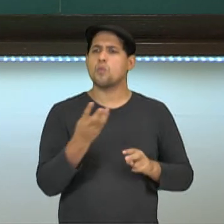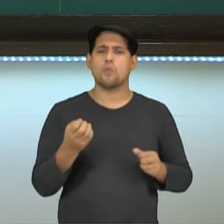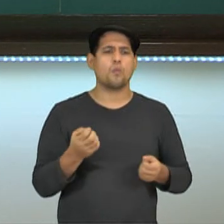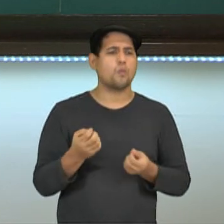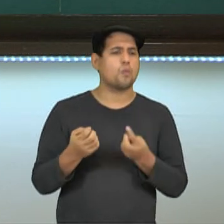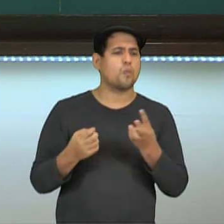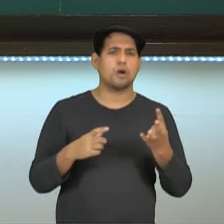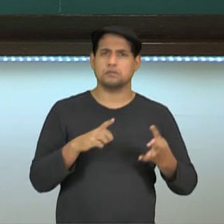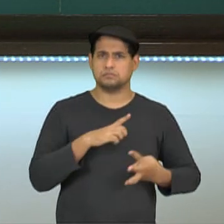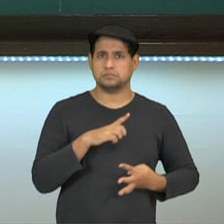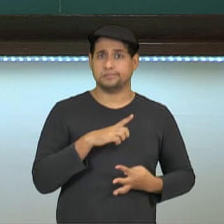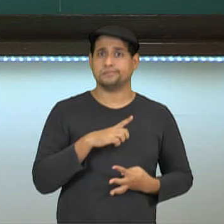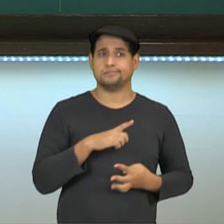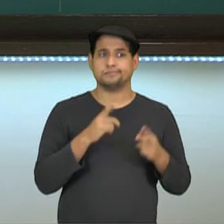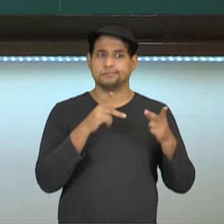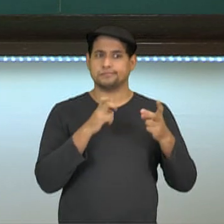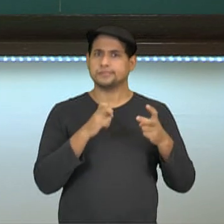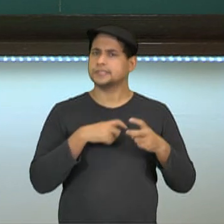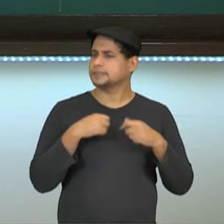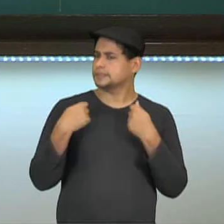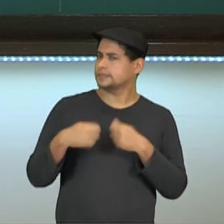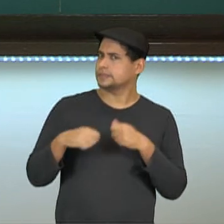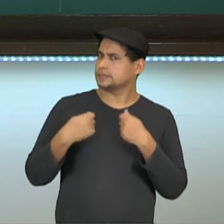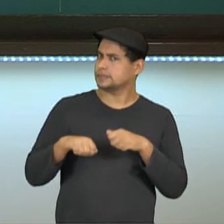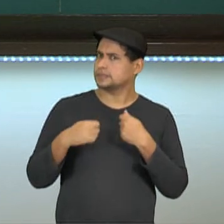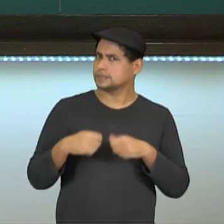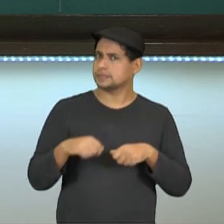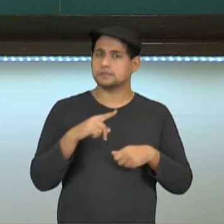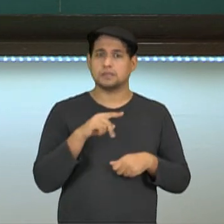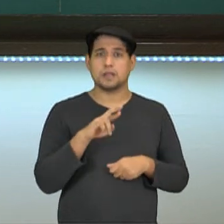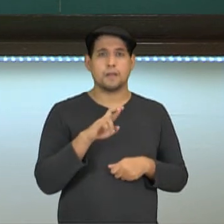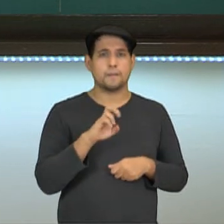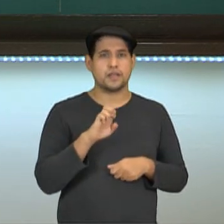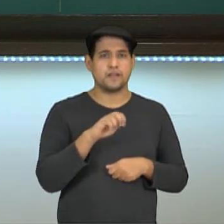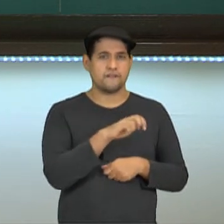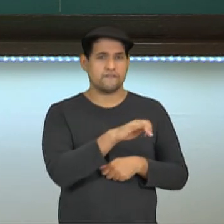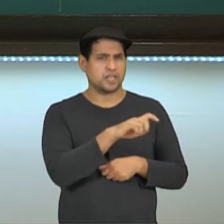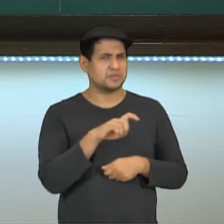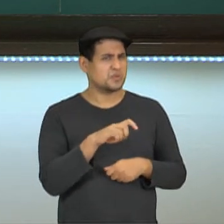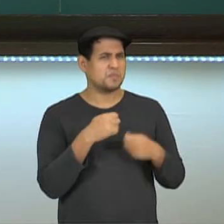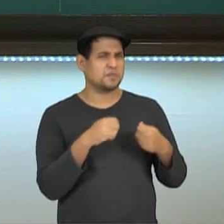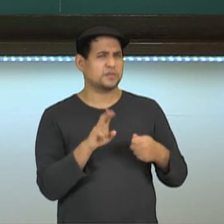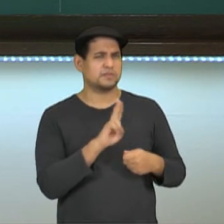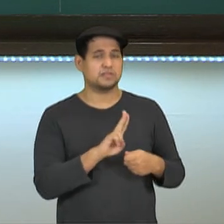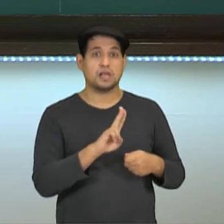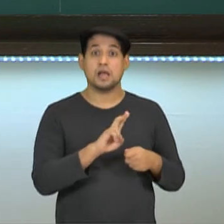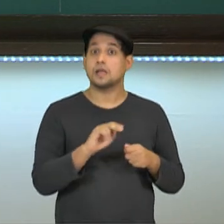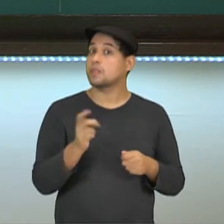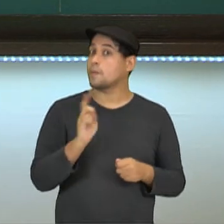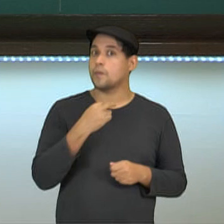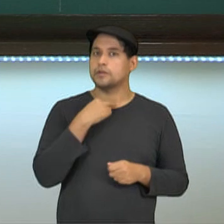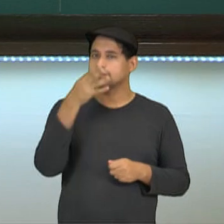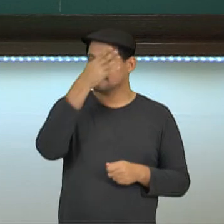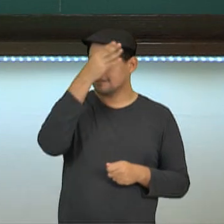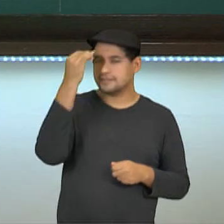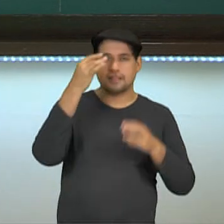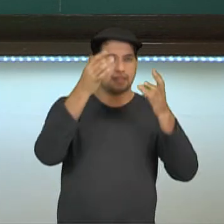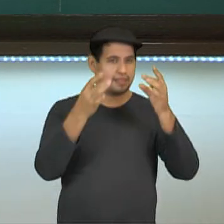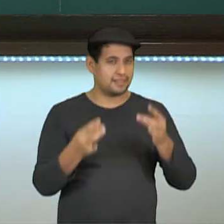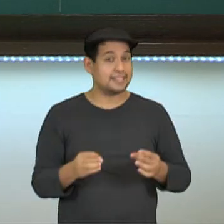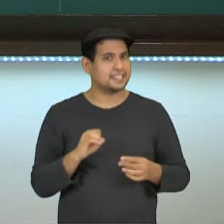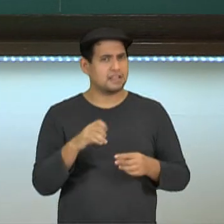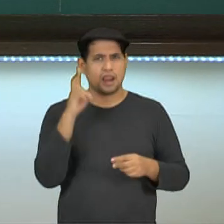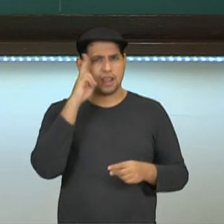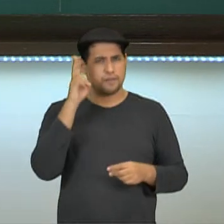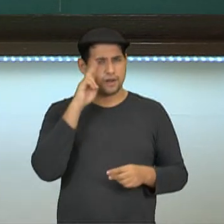daquele elemento tem, para ver se precisa de prefixo ou não. Então, se você não esquecer esse detalhe, você